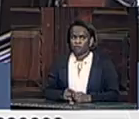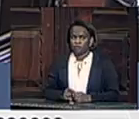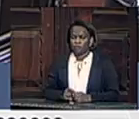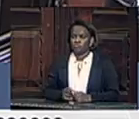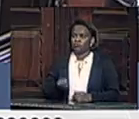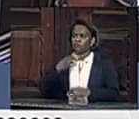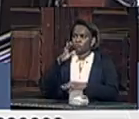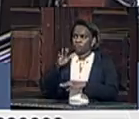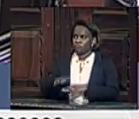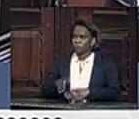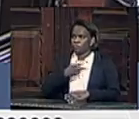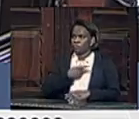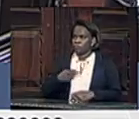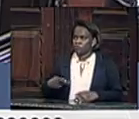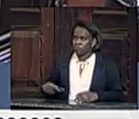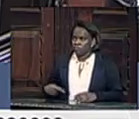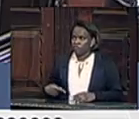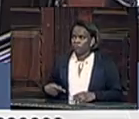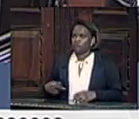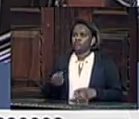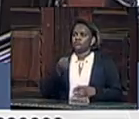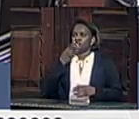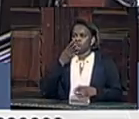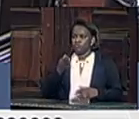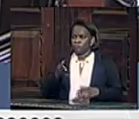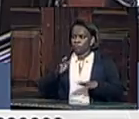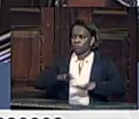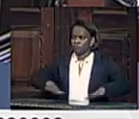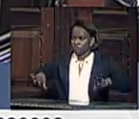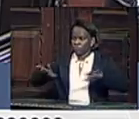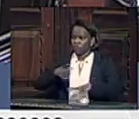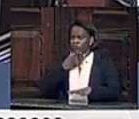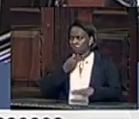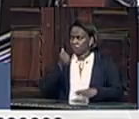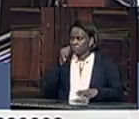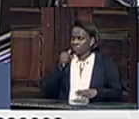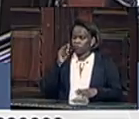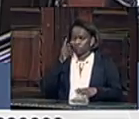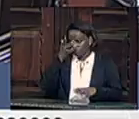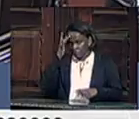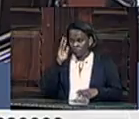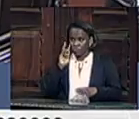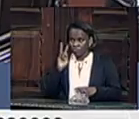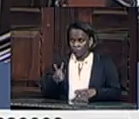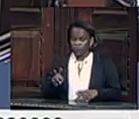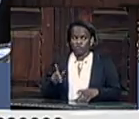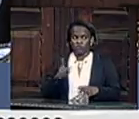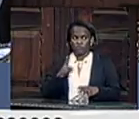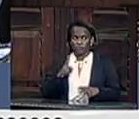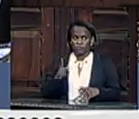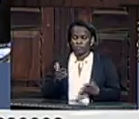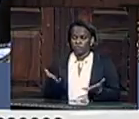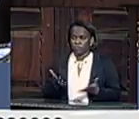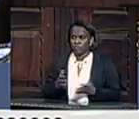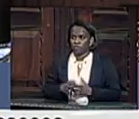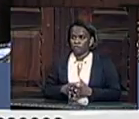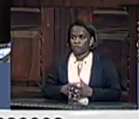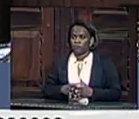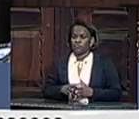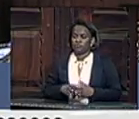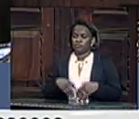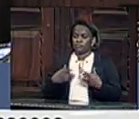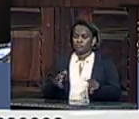Boa tarde, senhor presidente. Boa tarde a todos e todas que nos assistem, que acompanham a sessão.